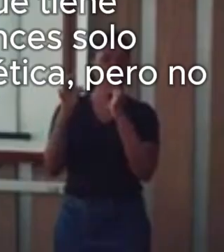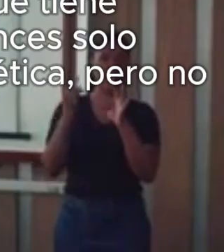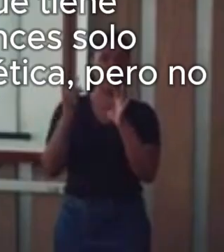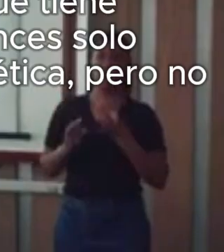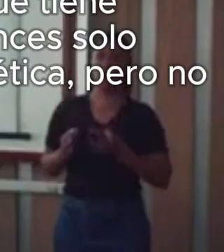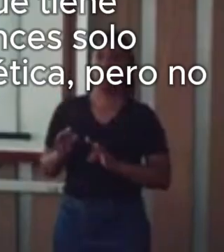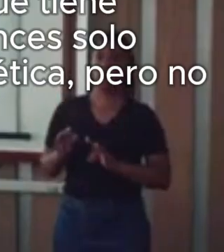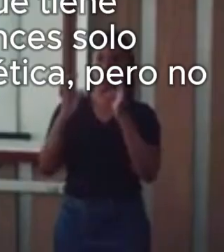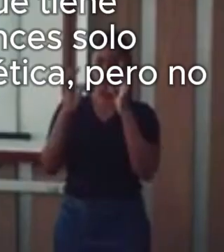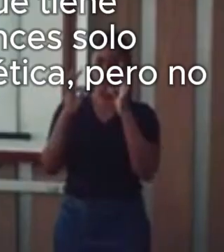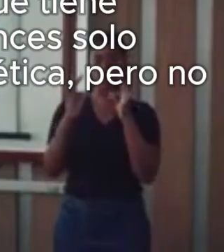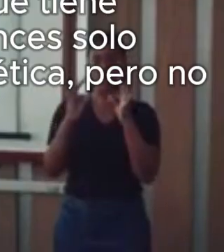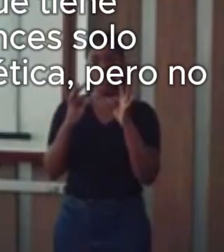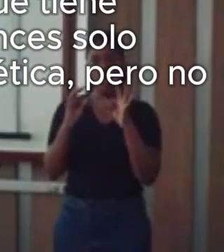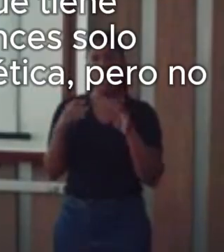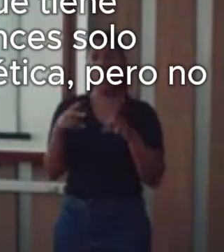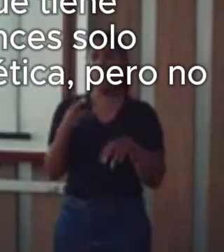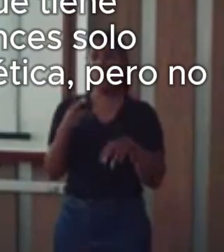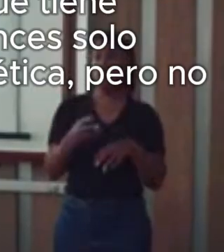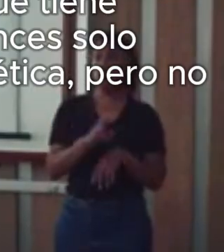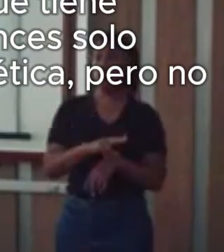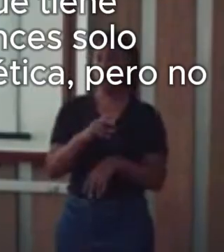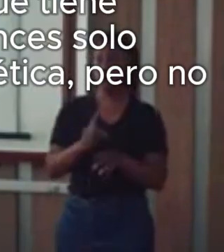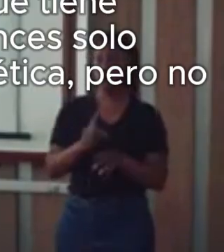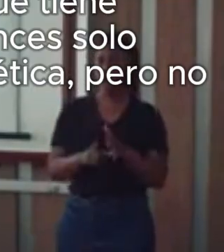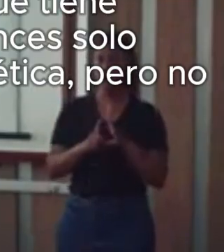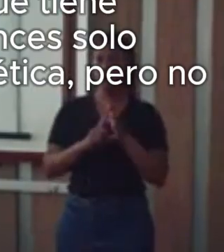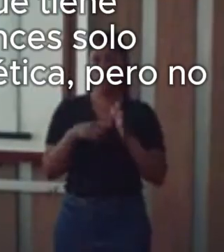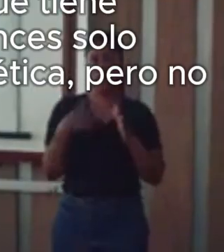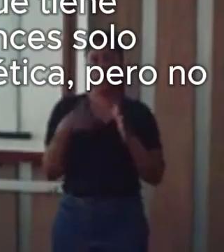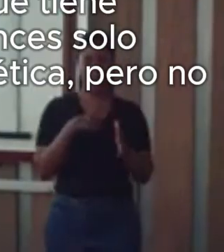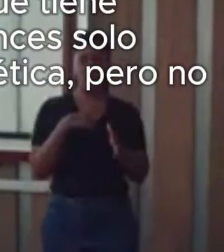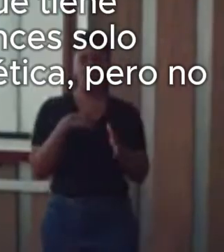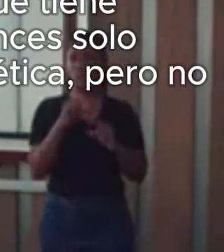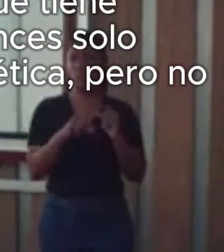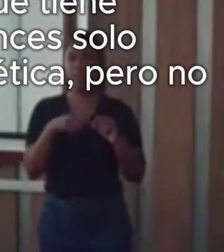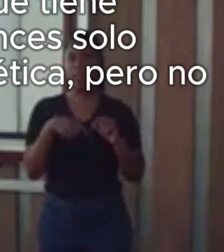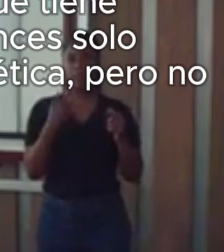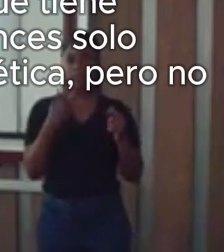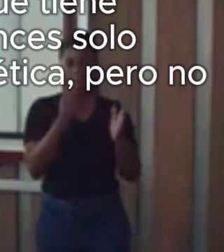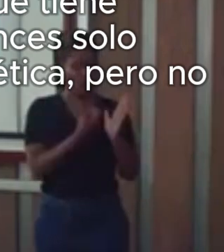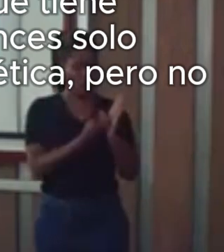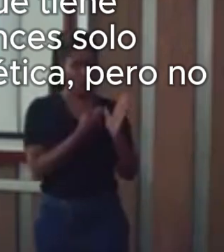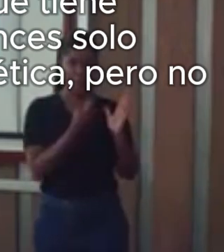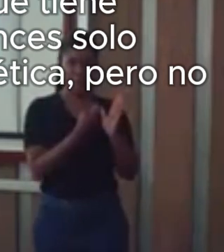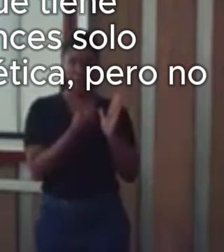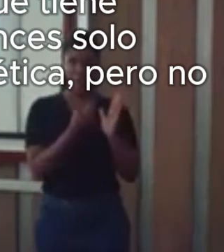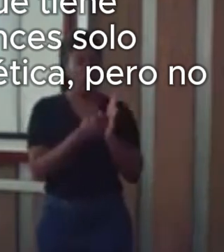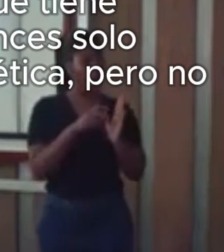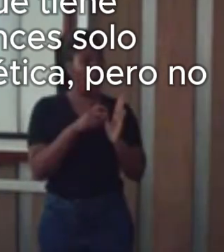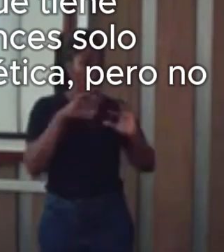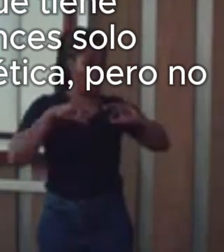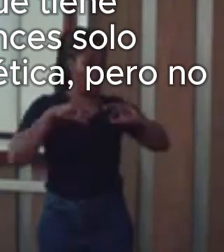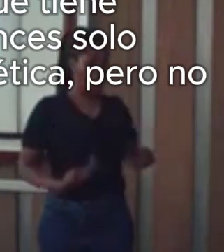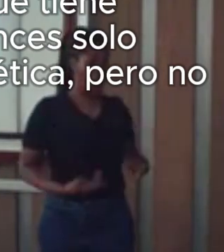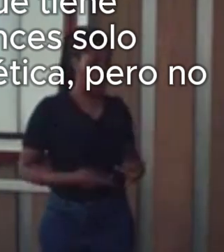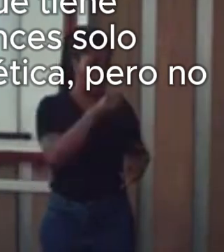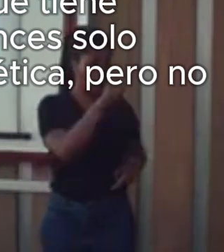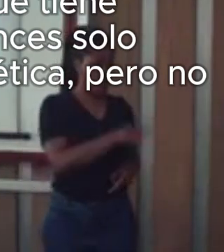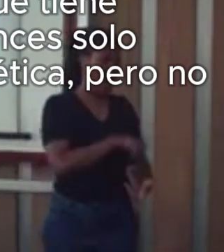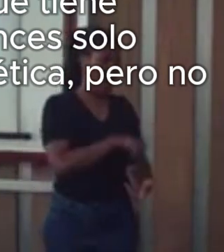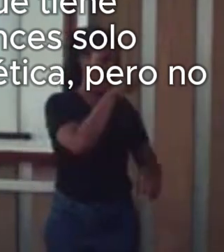estudo clínico antes era uma droga que está escrito lá, não usem pessoas, só para material de pesquisa, né? Então, a gente